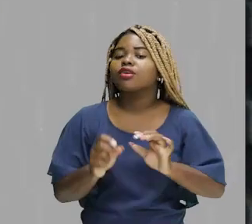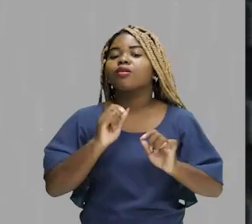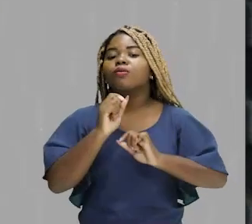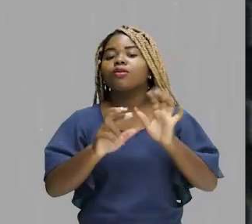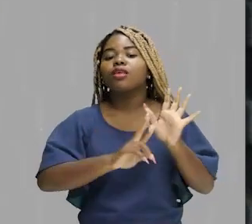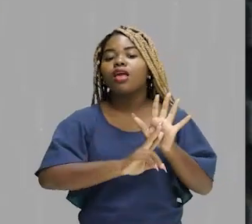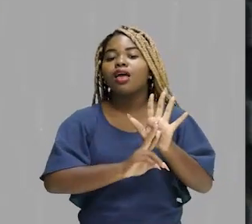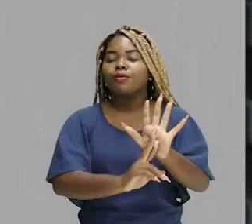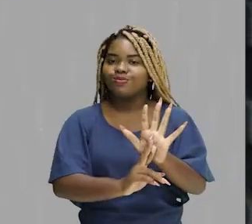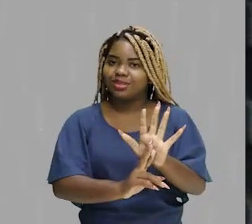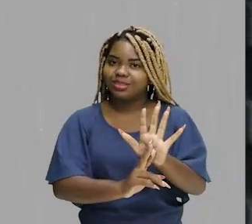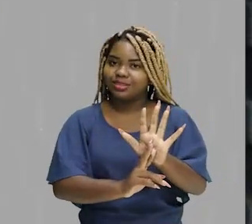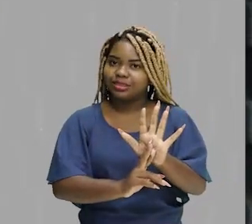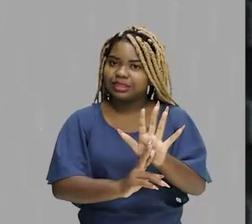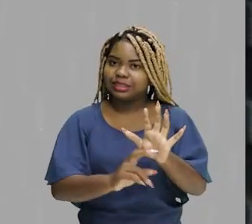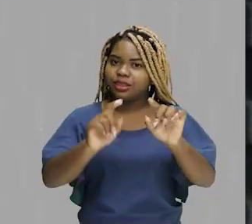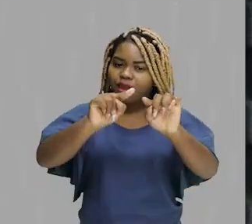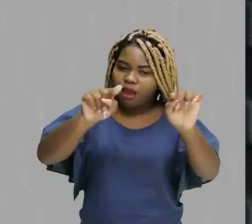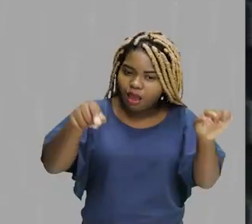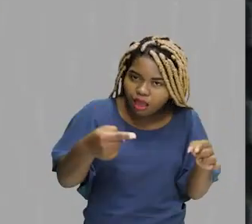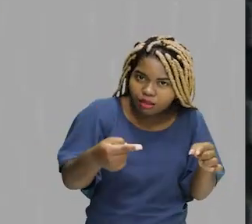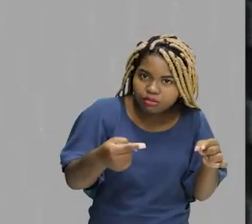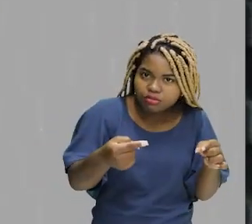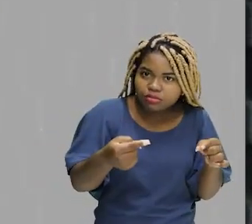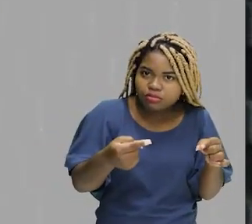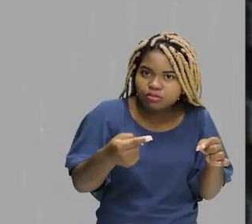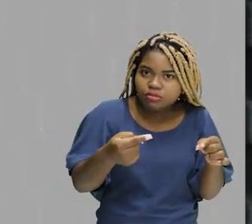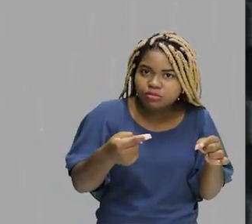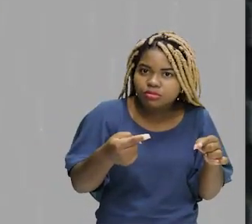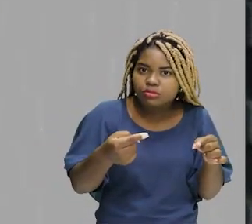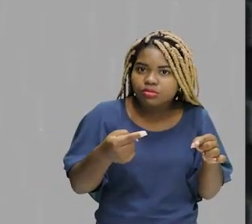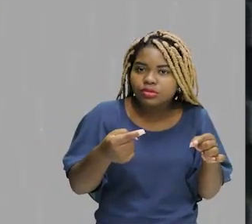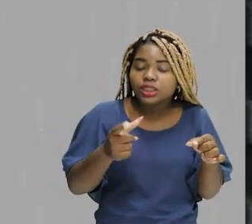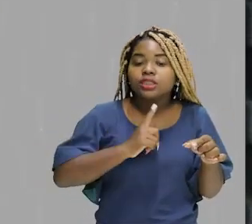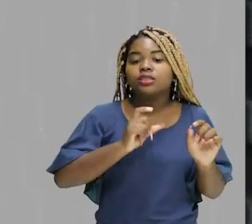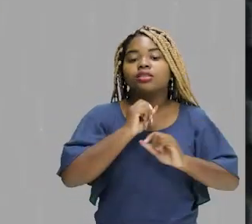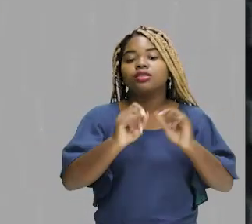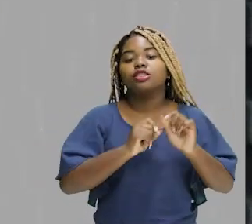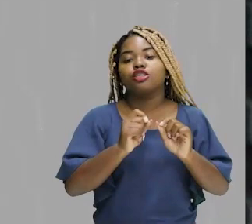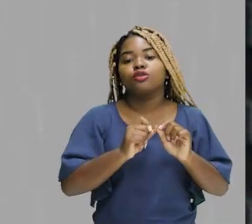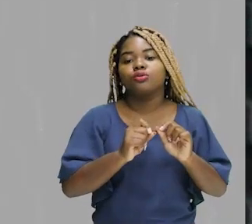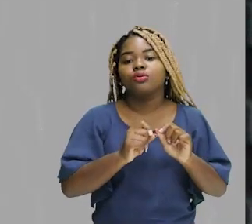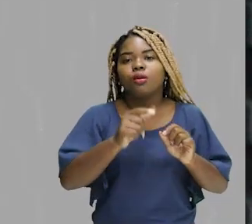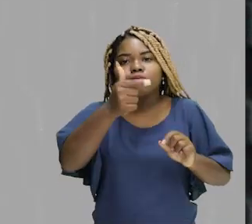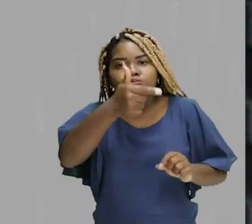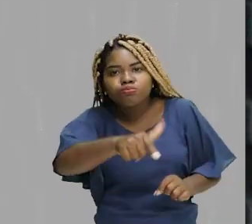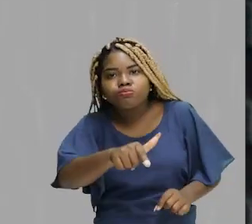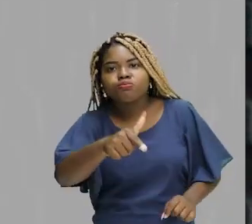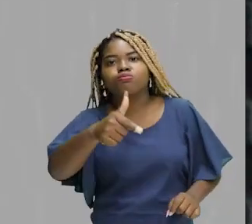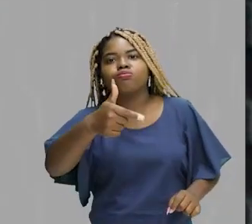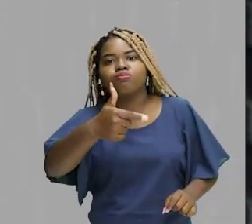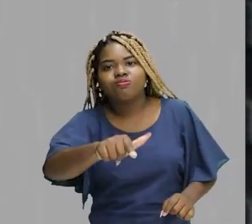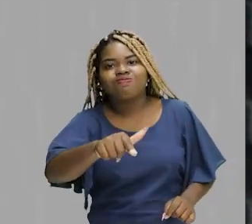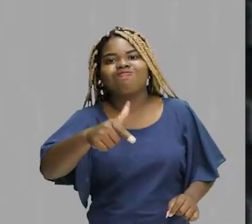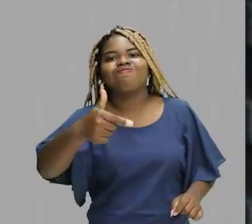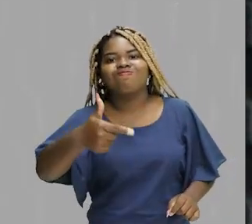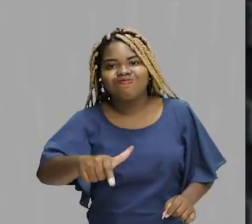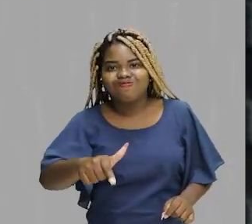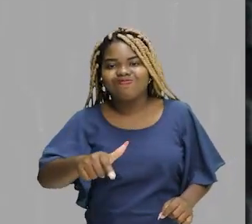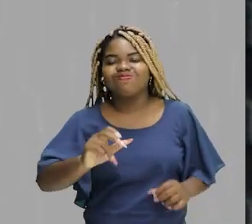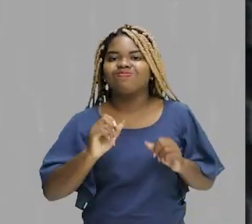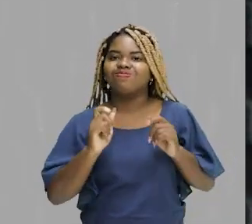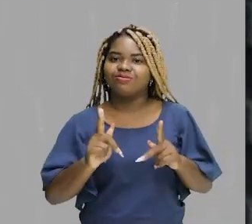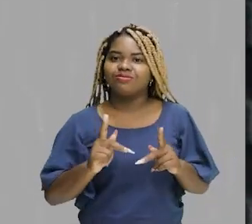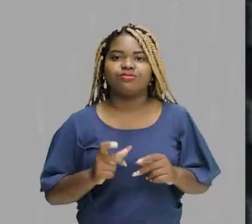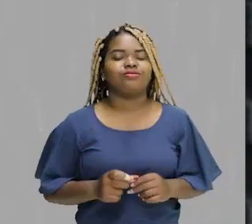representa esse parêntese? Quer dizer que há uma repetição. Então, na verdade,